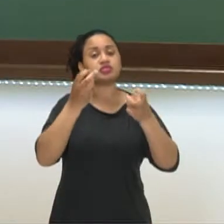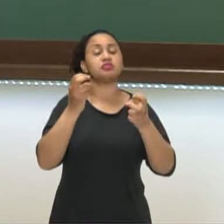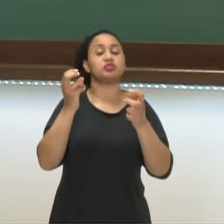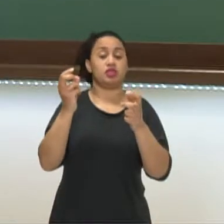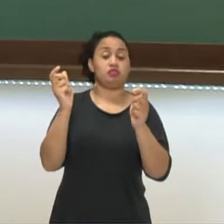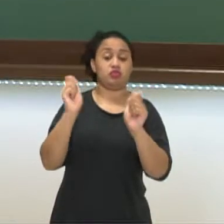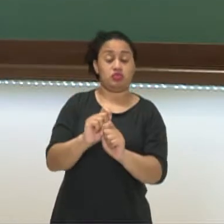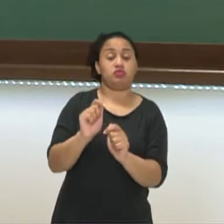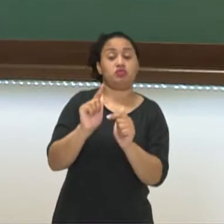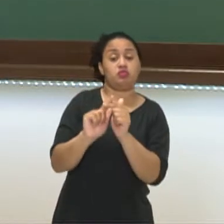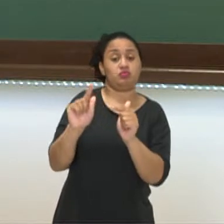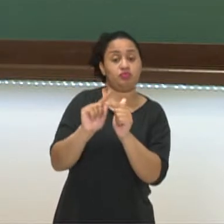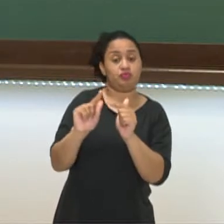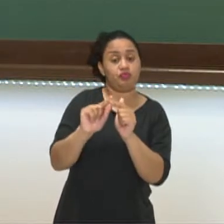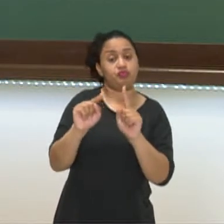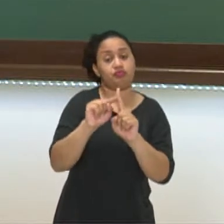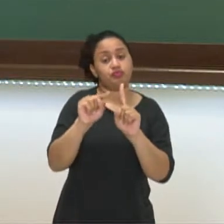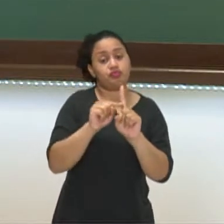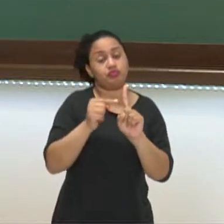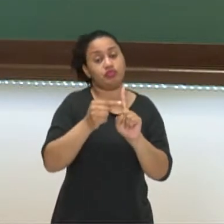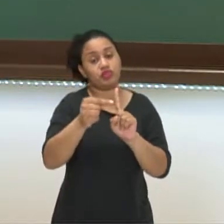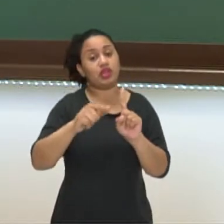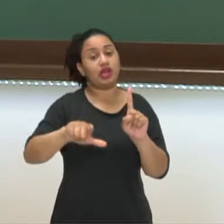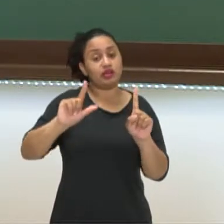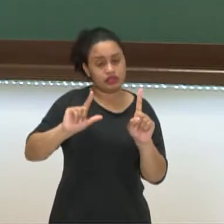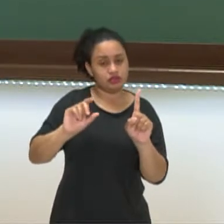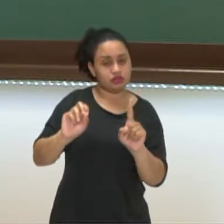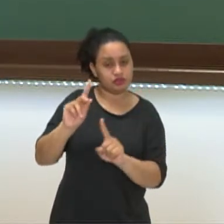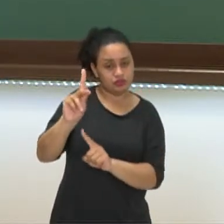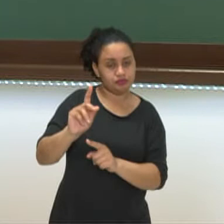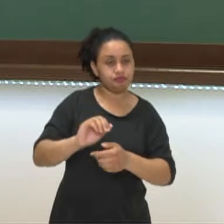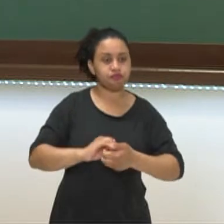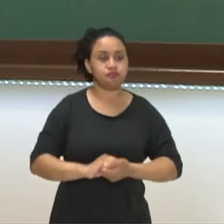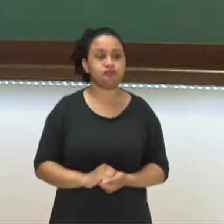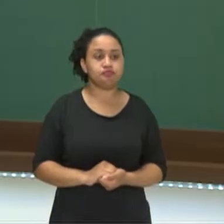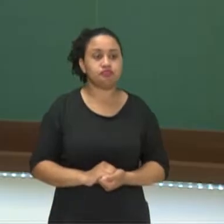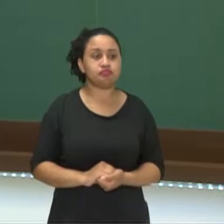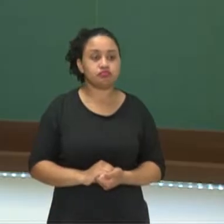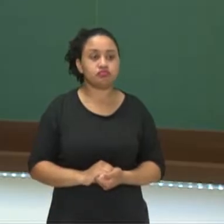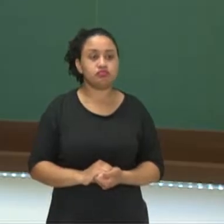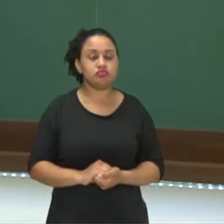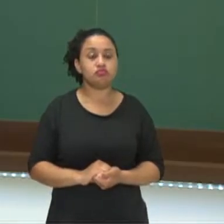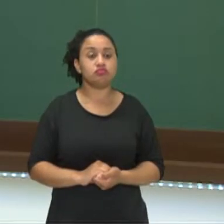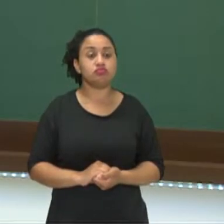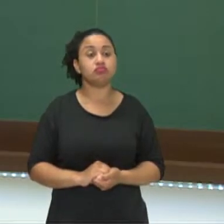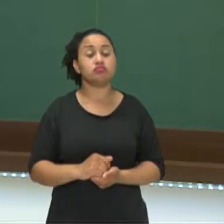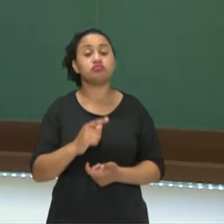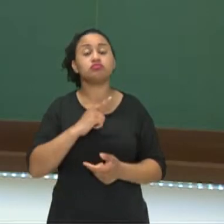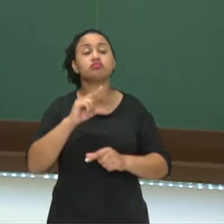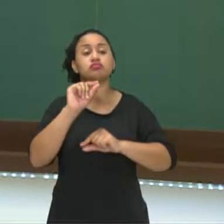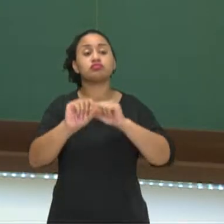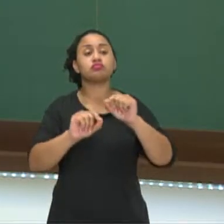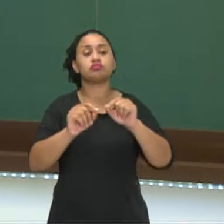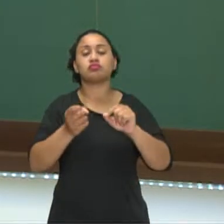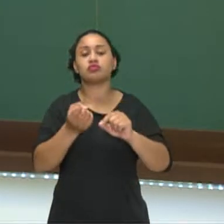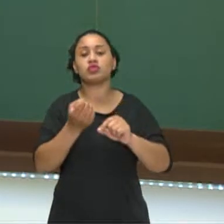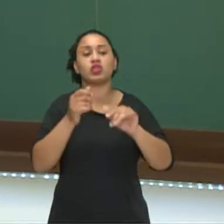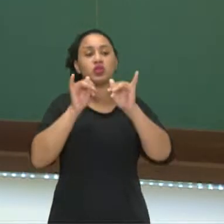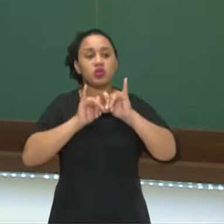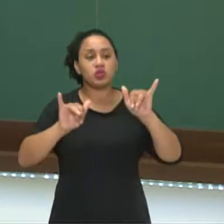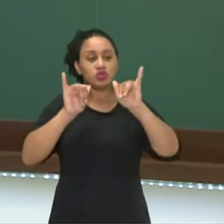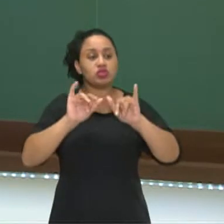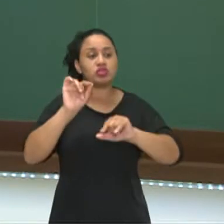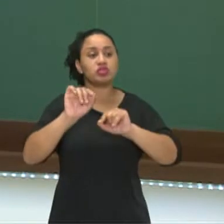possíveis anomalias numa gestação antes do tempo, certo? Aqui eu trago para vocês uma notícia